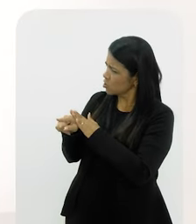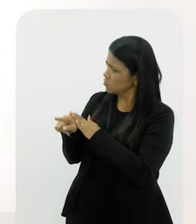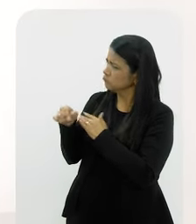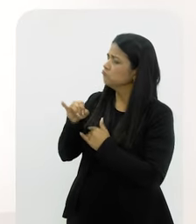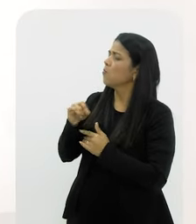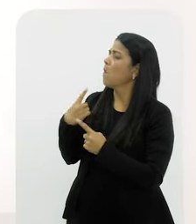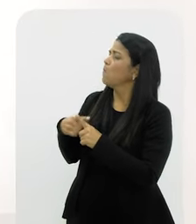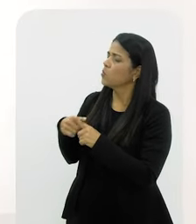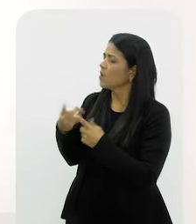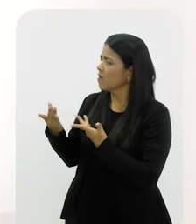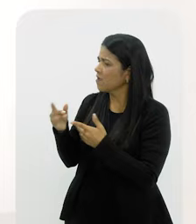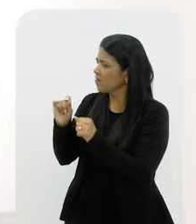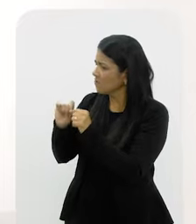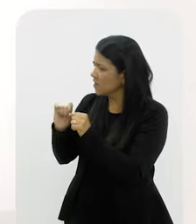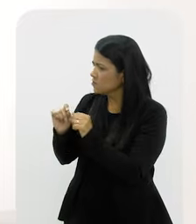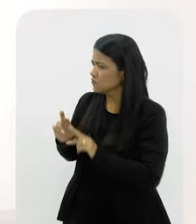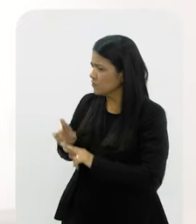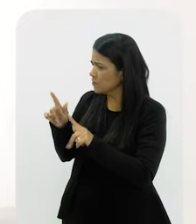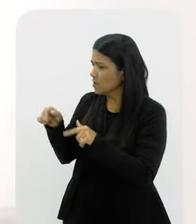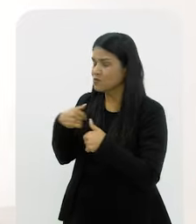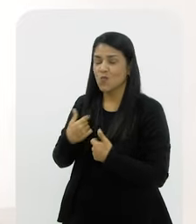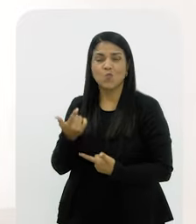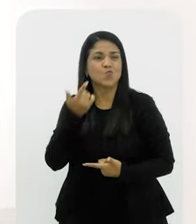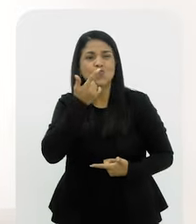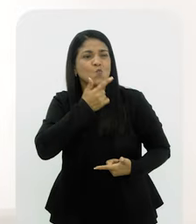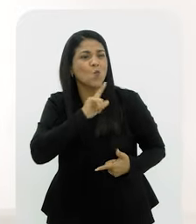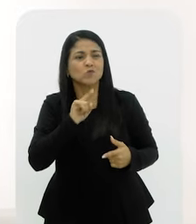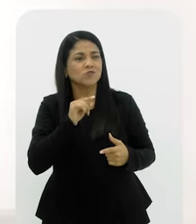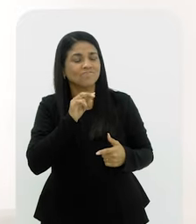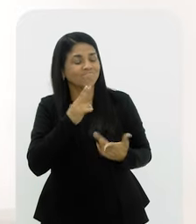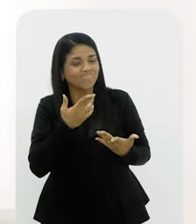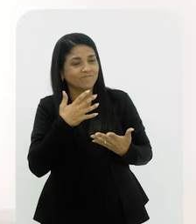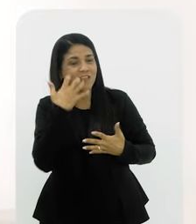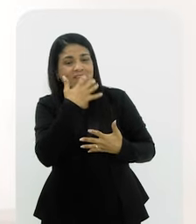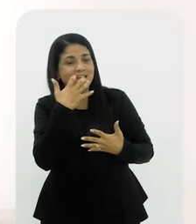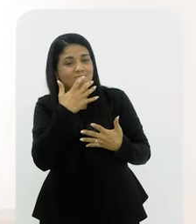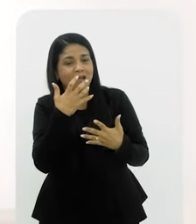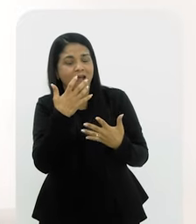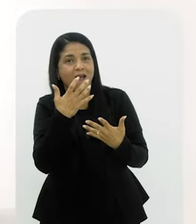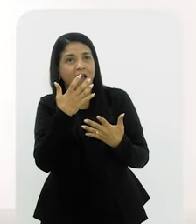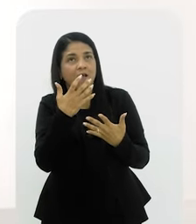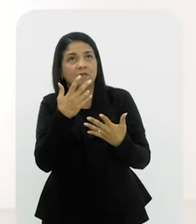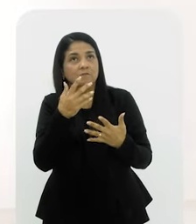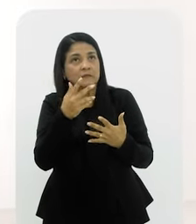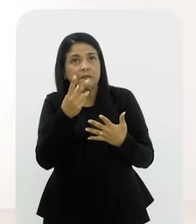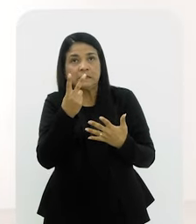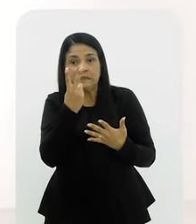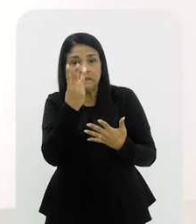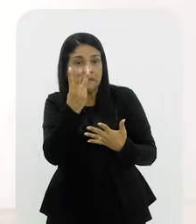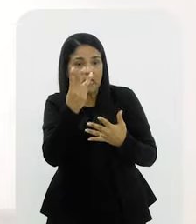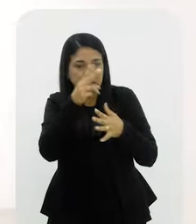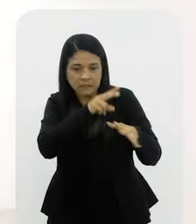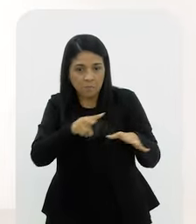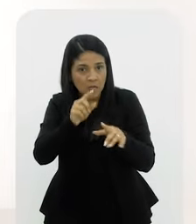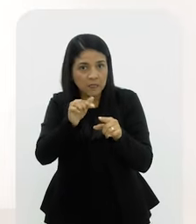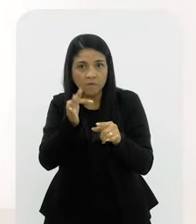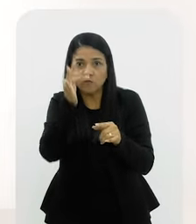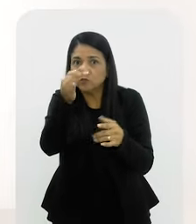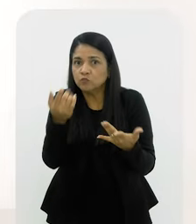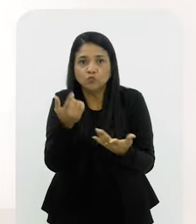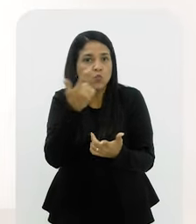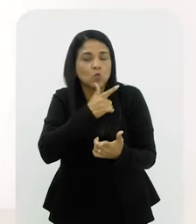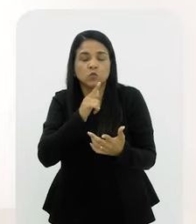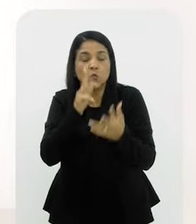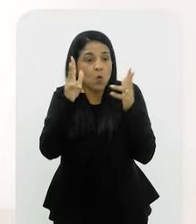mas por que você faz isso? Todo mundo fez a vontade. Porque ele falou, eu não consigo cantar com a mesma divisão daqui a 3 semanas.